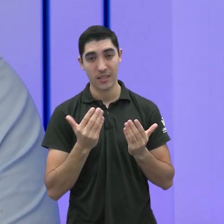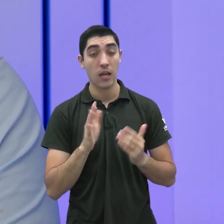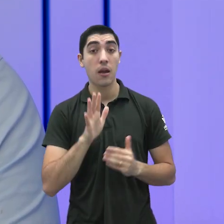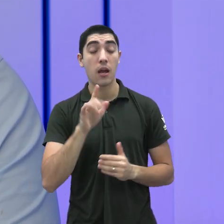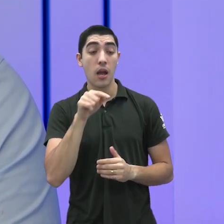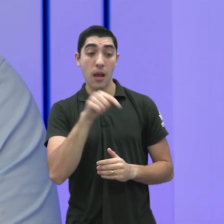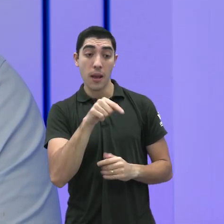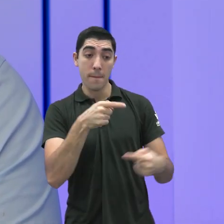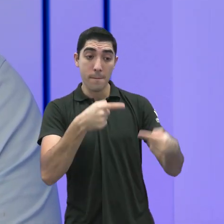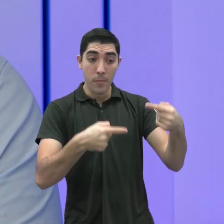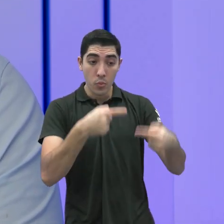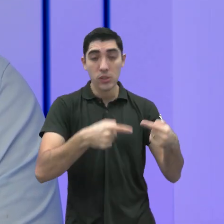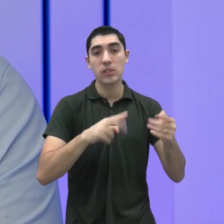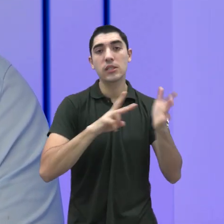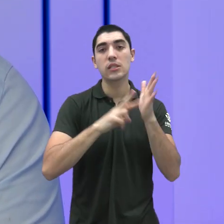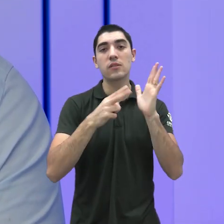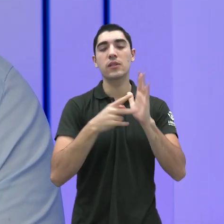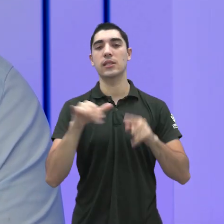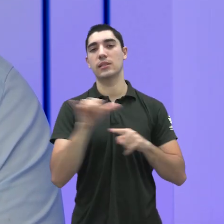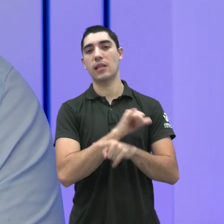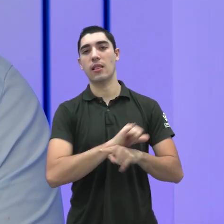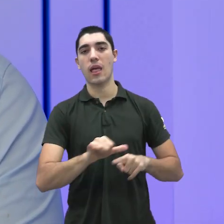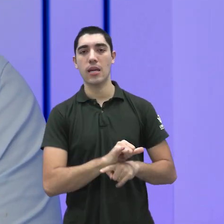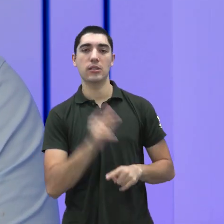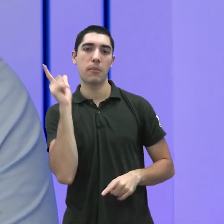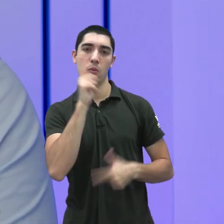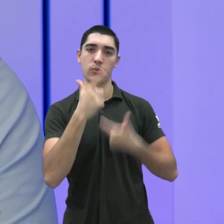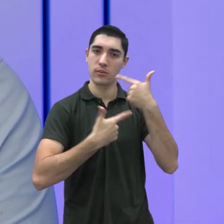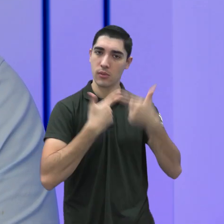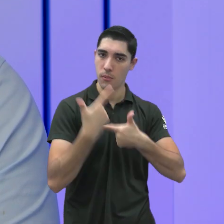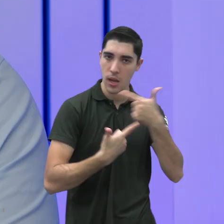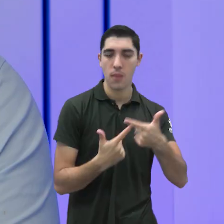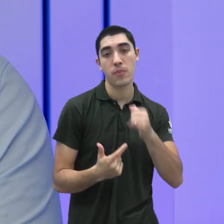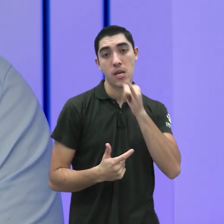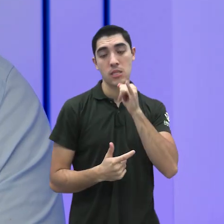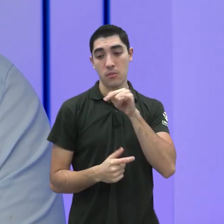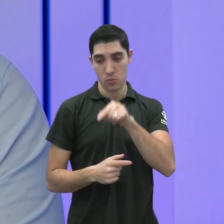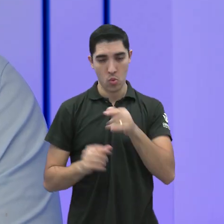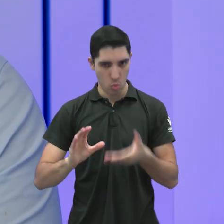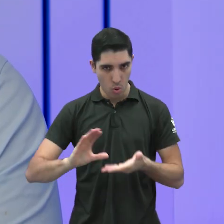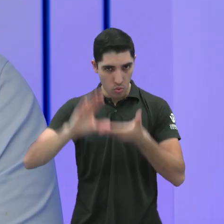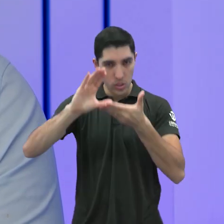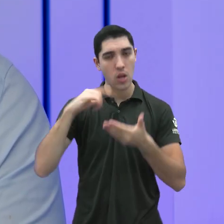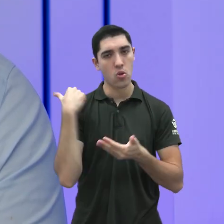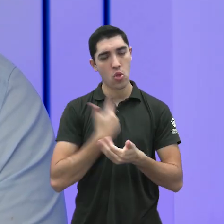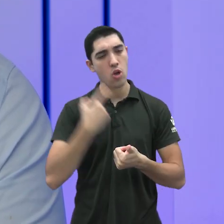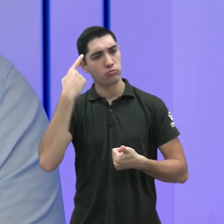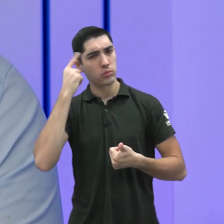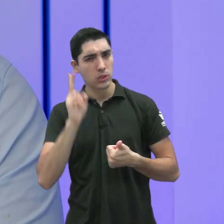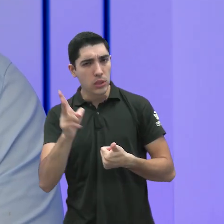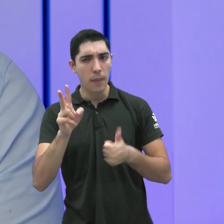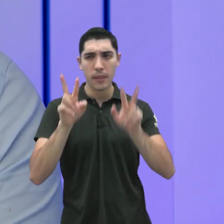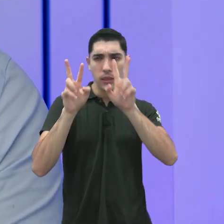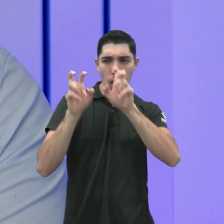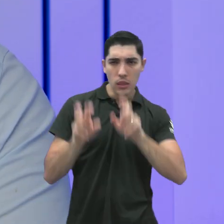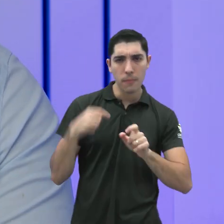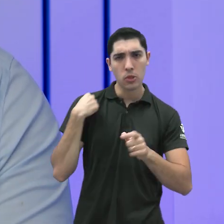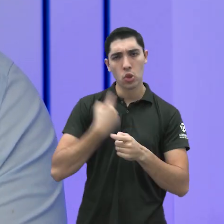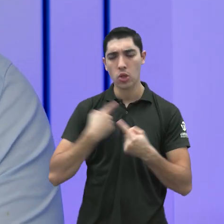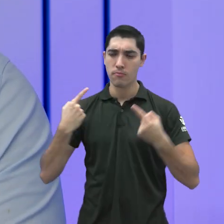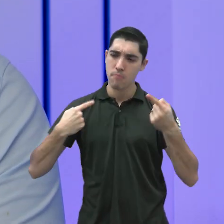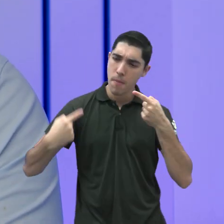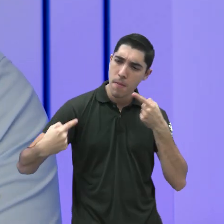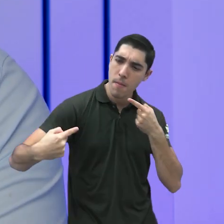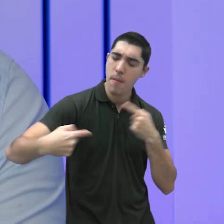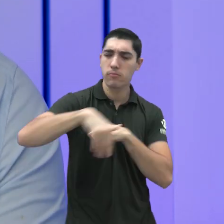Na verdade, ela é uma ferramenta de trabalho. Sim. Então, ali a gente discute, a gente trabalha para que, através